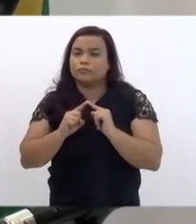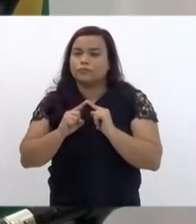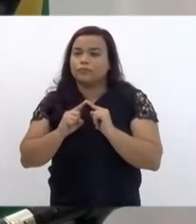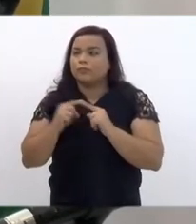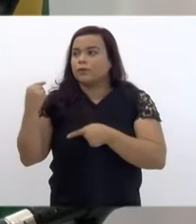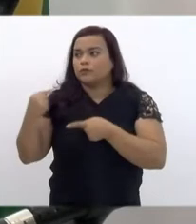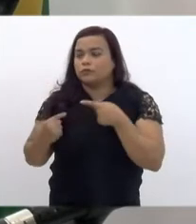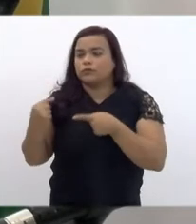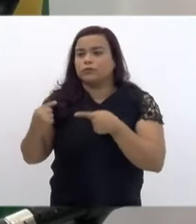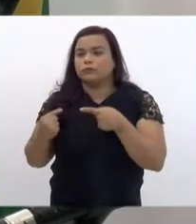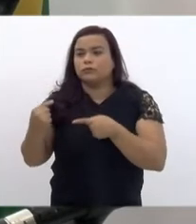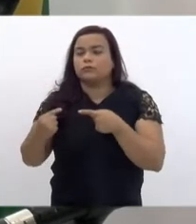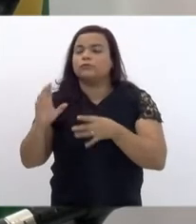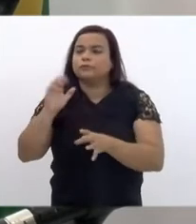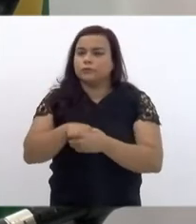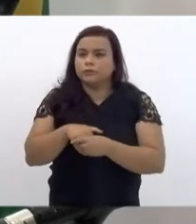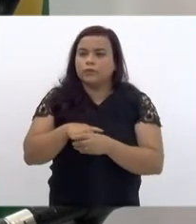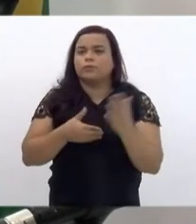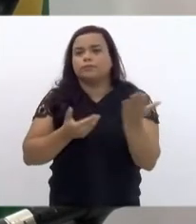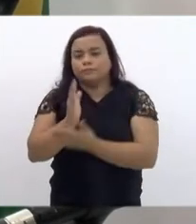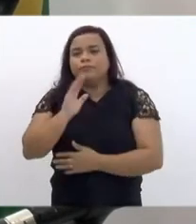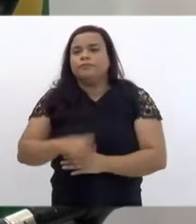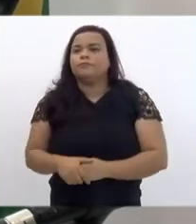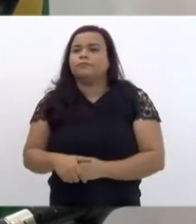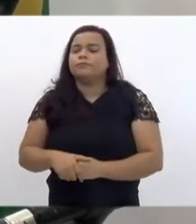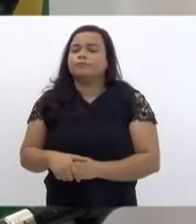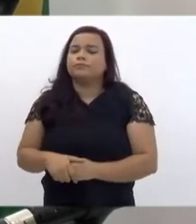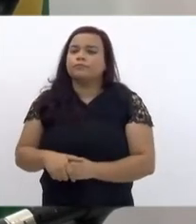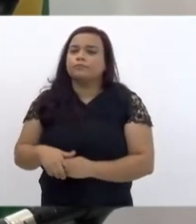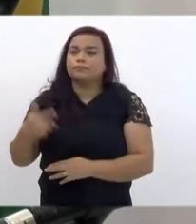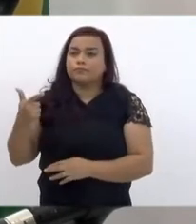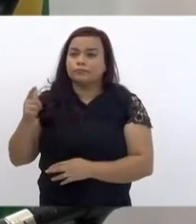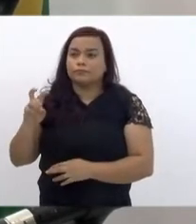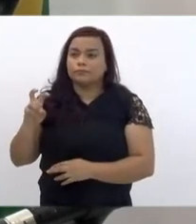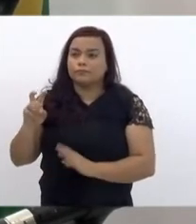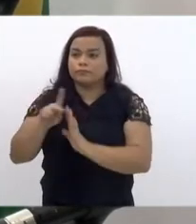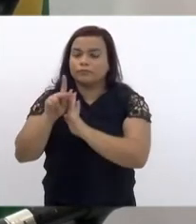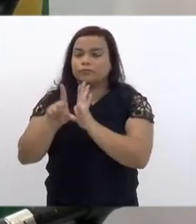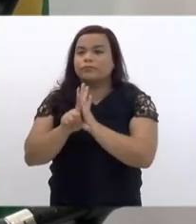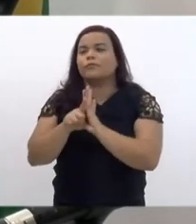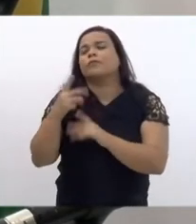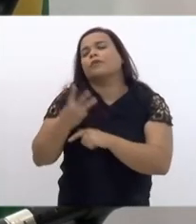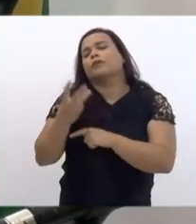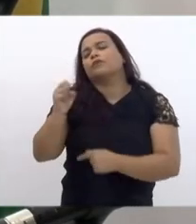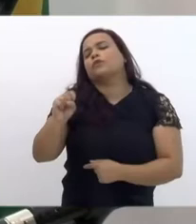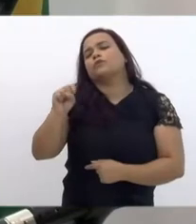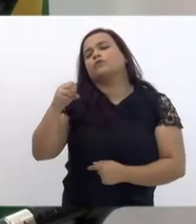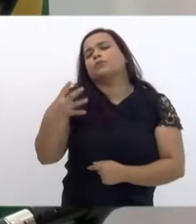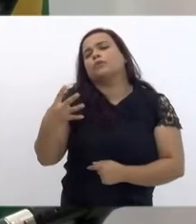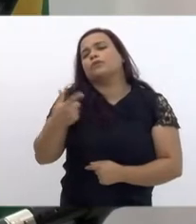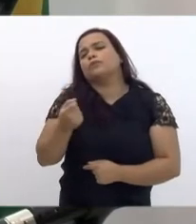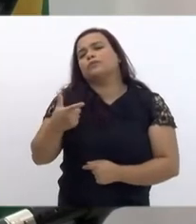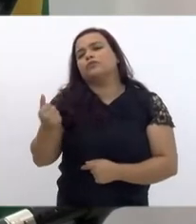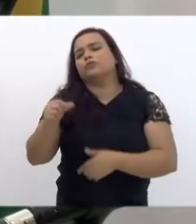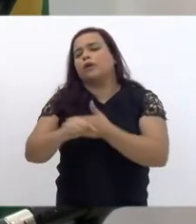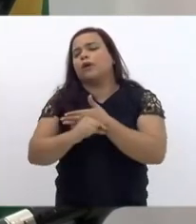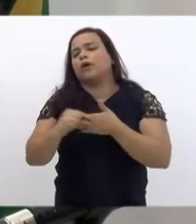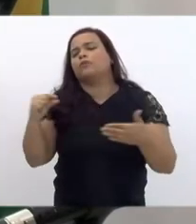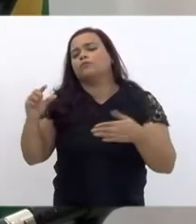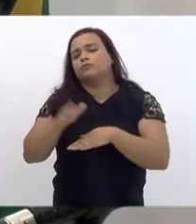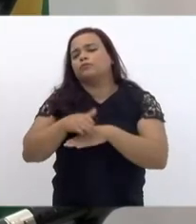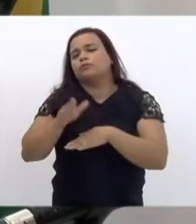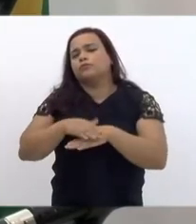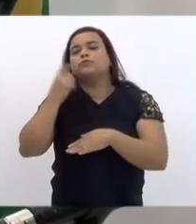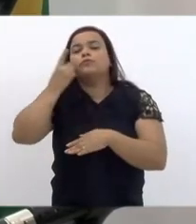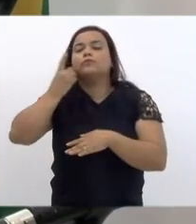Em discussão. Em votação. Aprovado. 25. Projeto de lei 3884-2021, autoria do deputado Eurico Júnior, o parecer